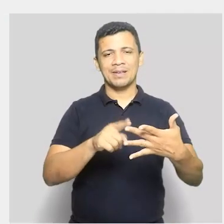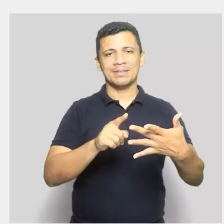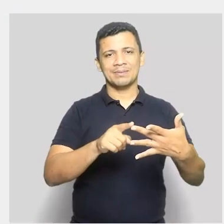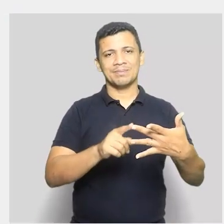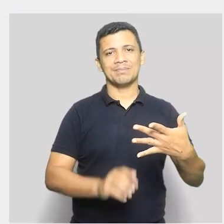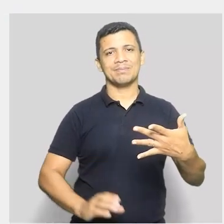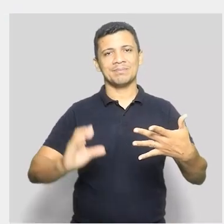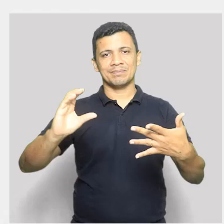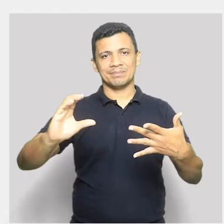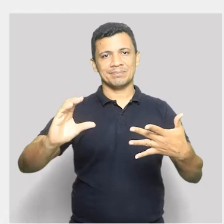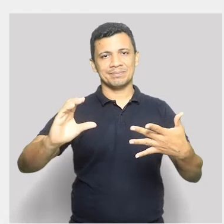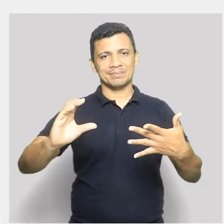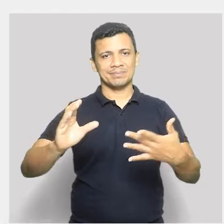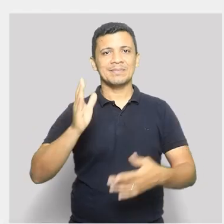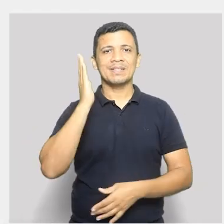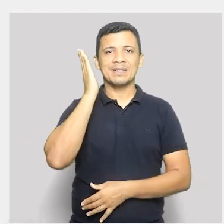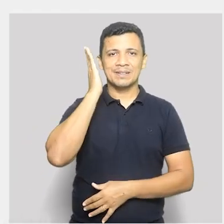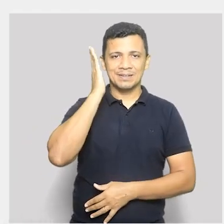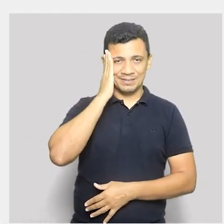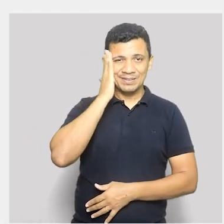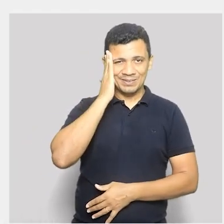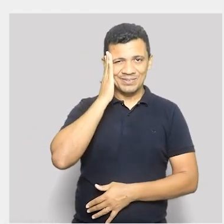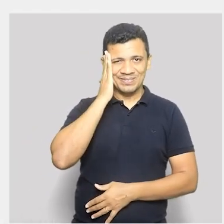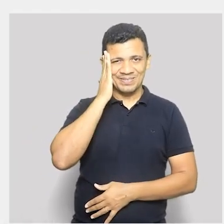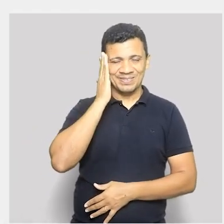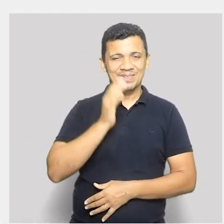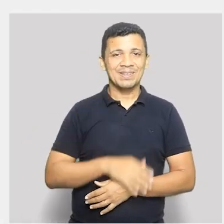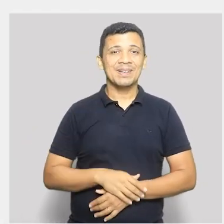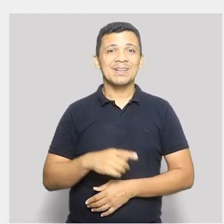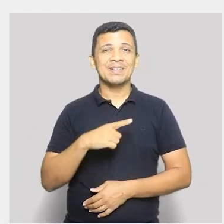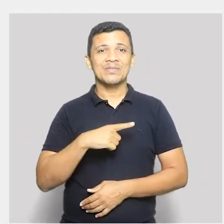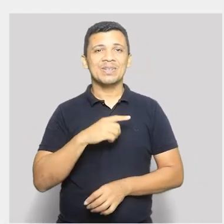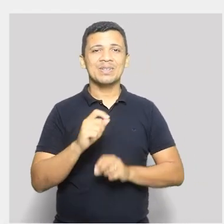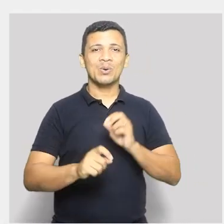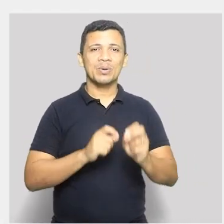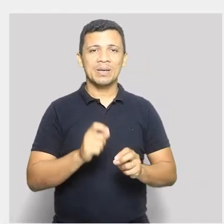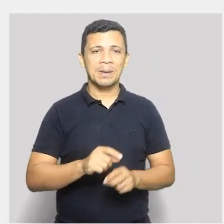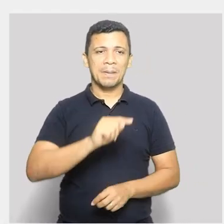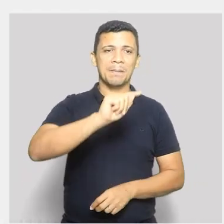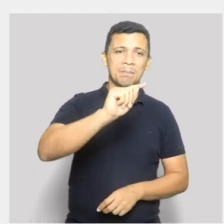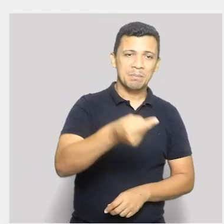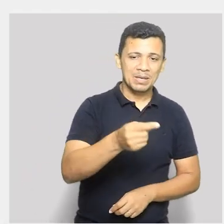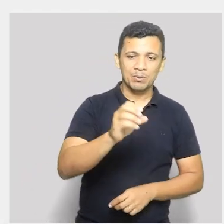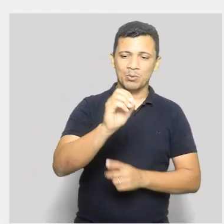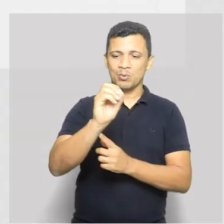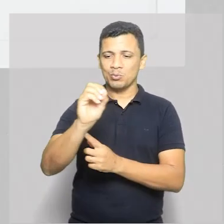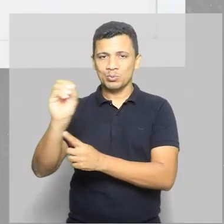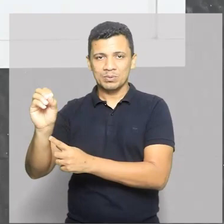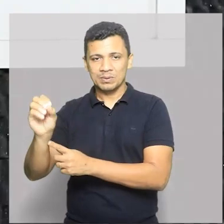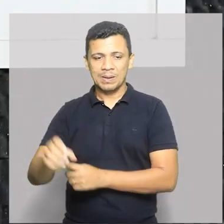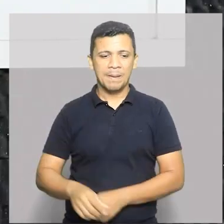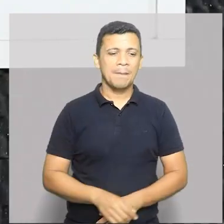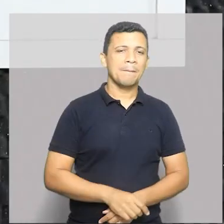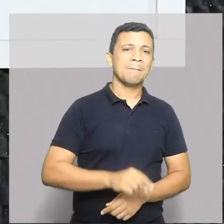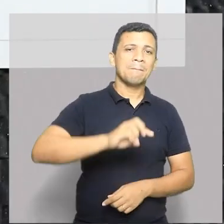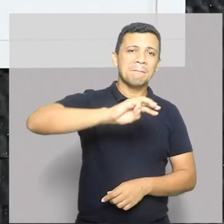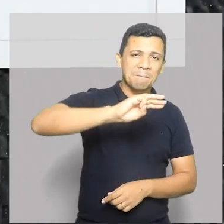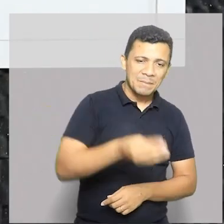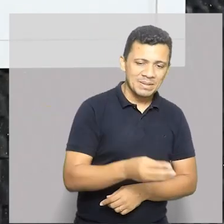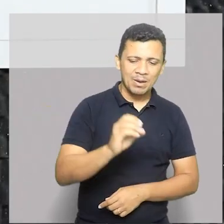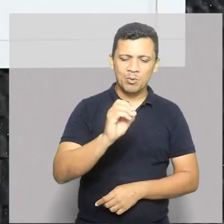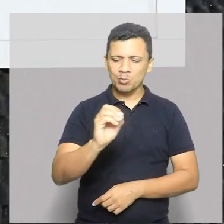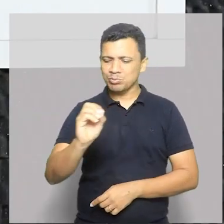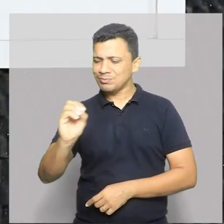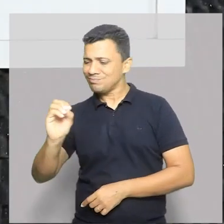tá bom? Deu para entender legal? Só repetindo, ó, aqui foi um padrão que eu coloquei, 1000, 3 zeros, milhão, 6 zeros,